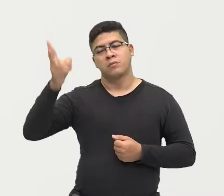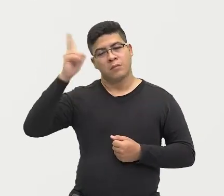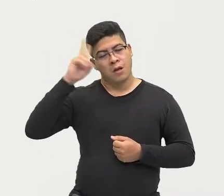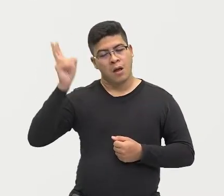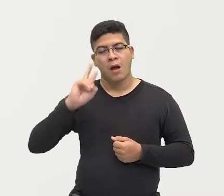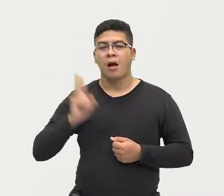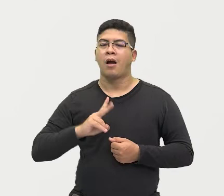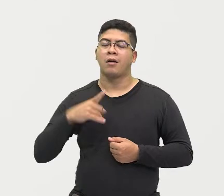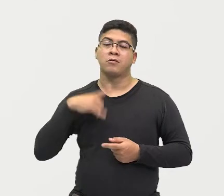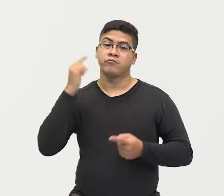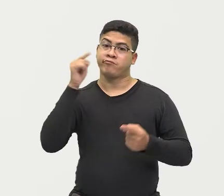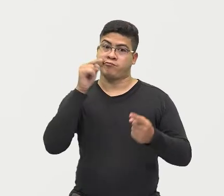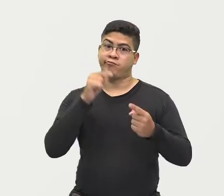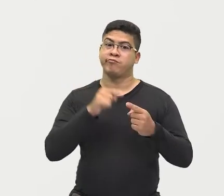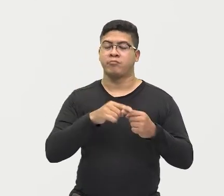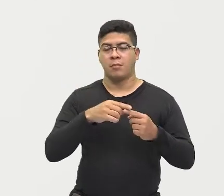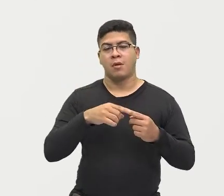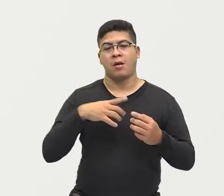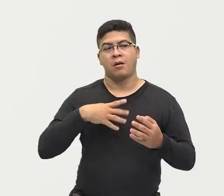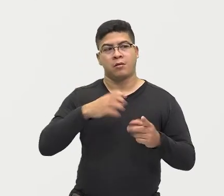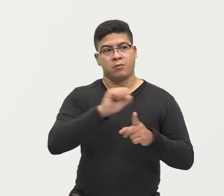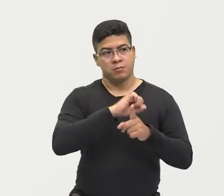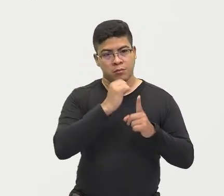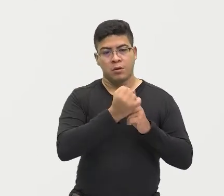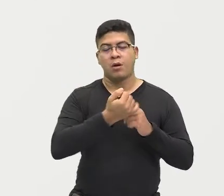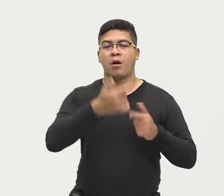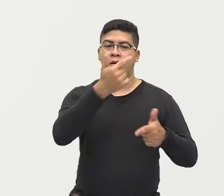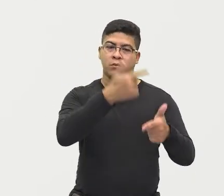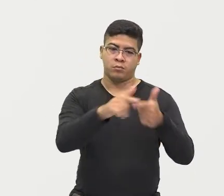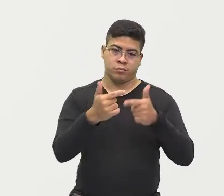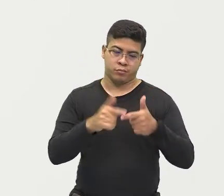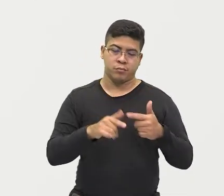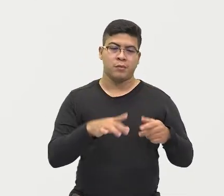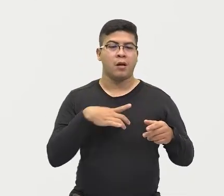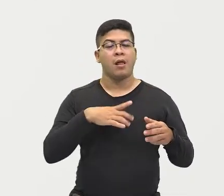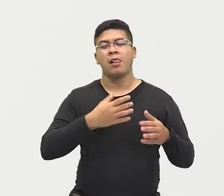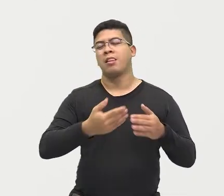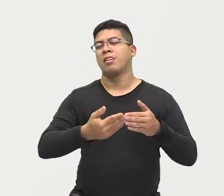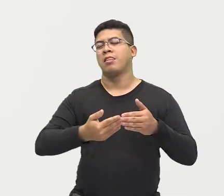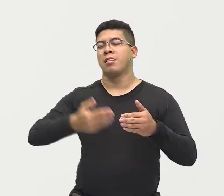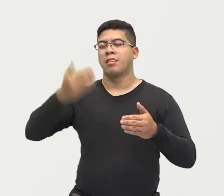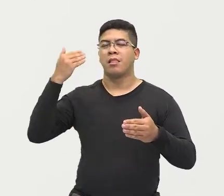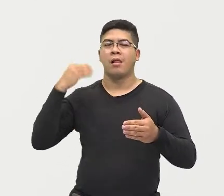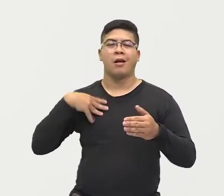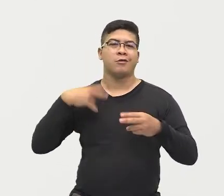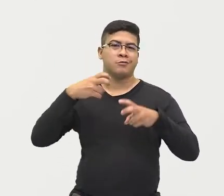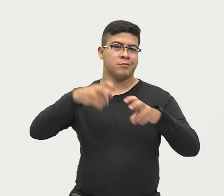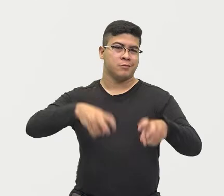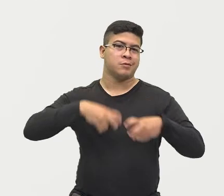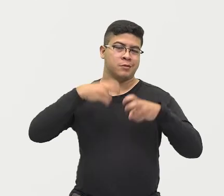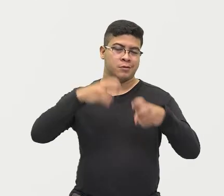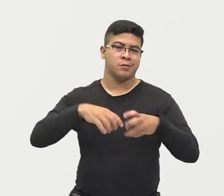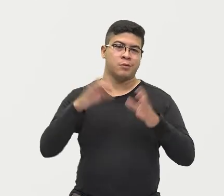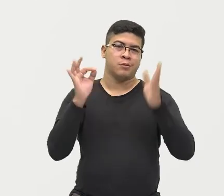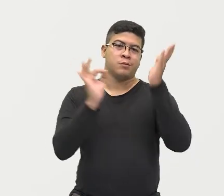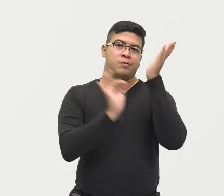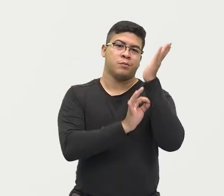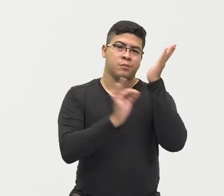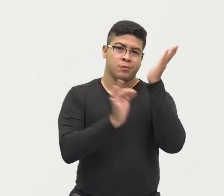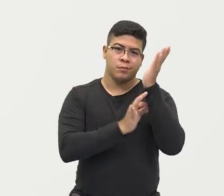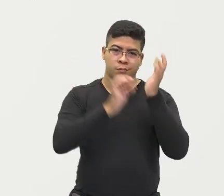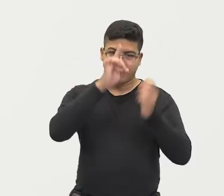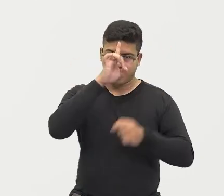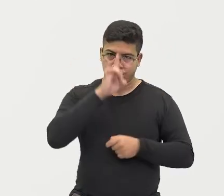sabemos, né? Já sabemos. Desde lá, com certeza, do Sítio do Pica-Pau Amarelo, que você conhece. Você conhece essa característica